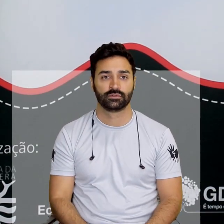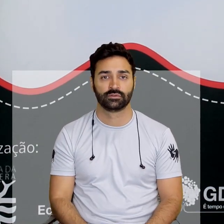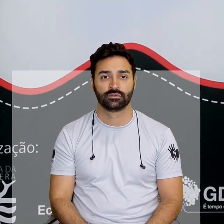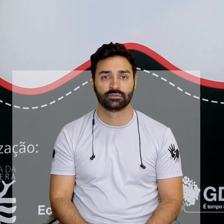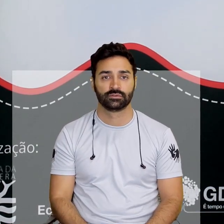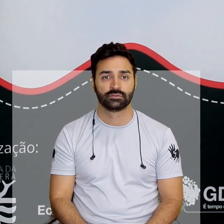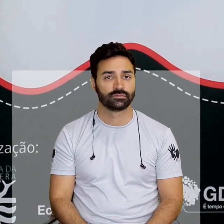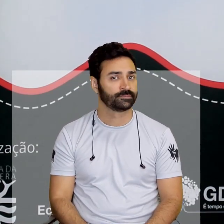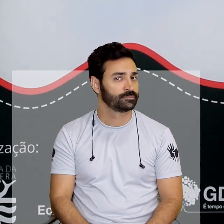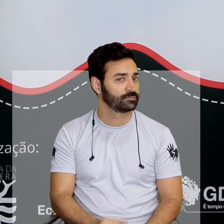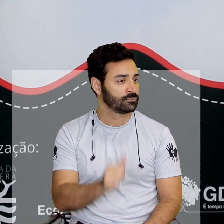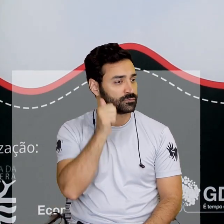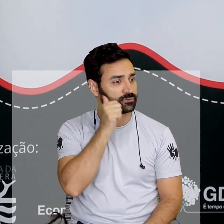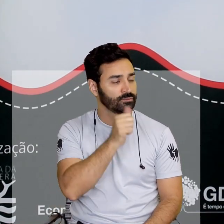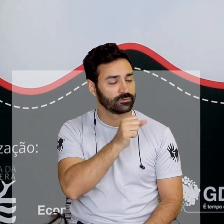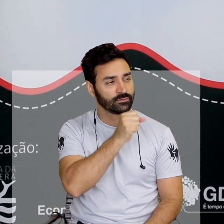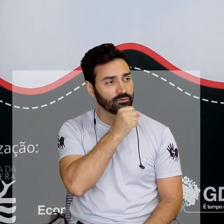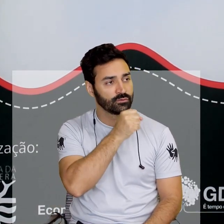Vovó.